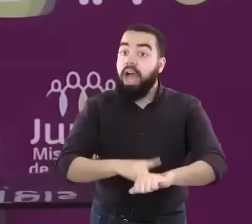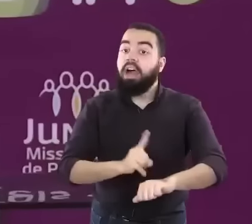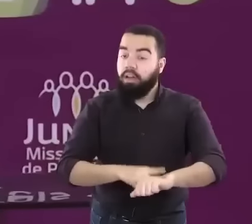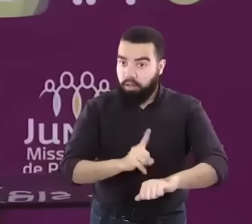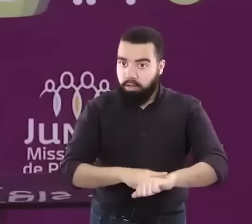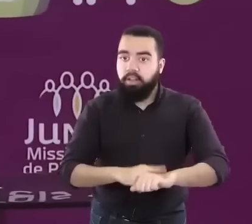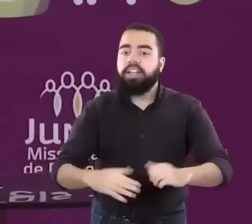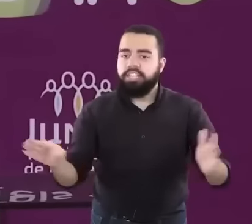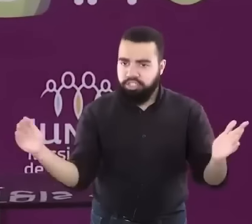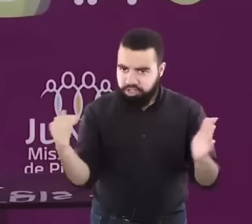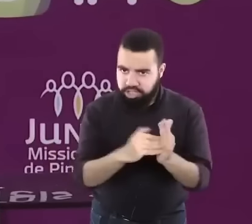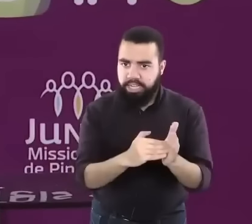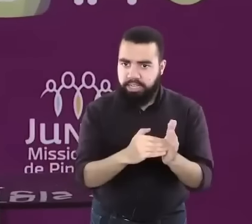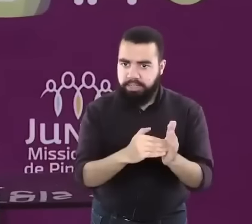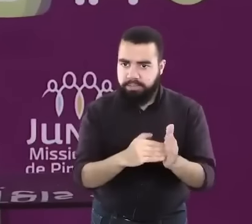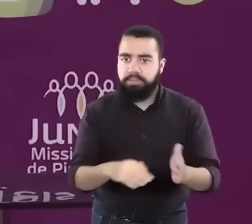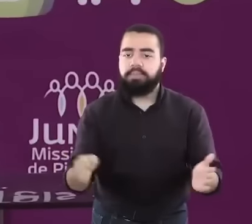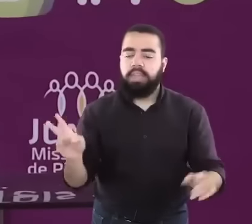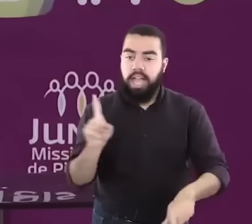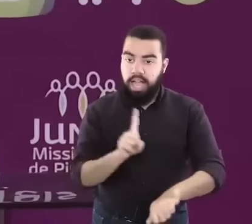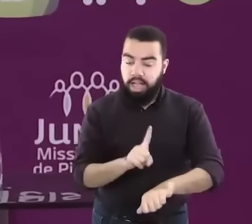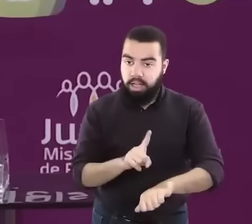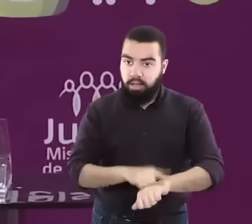vai chegar